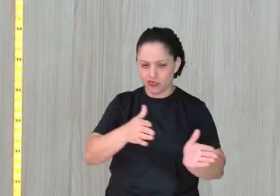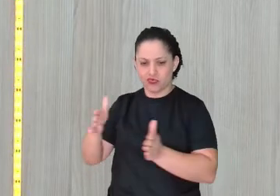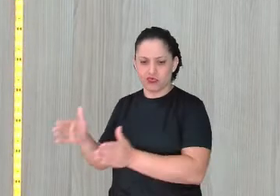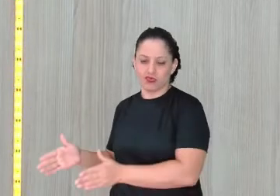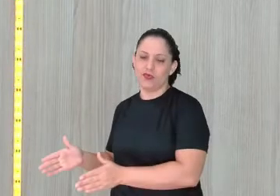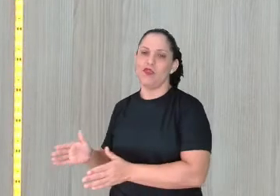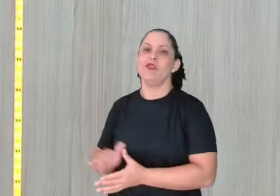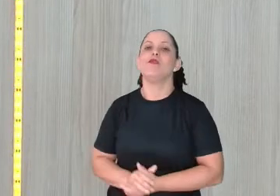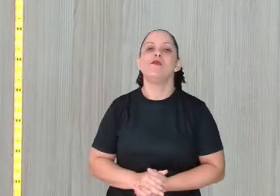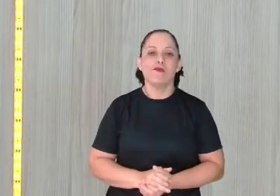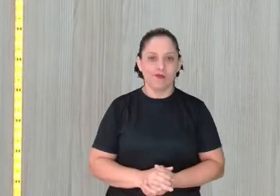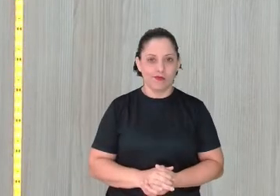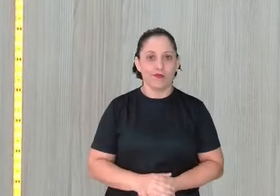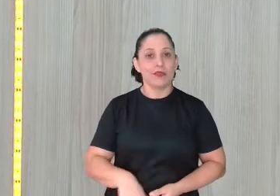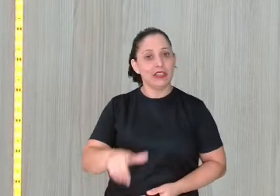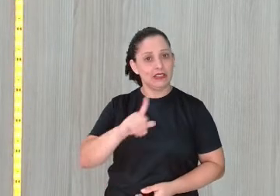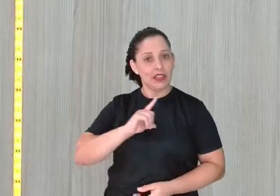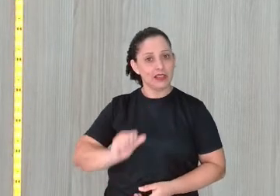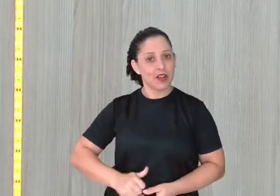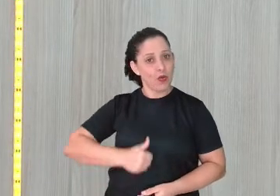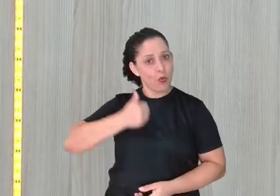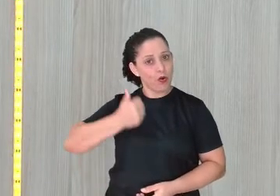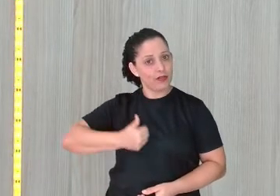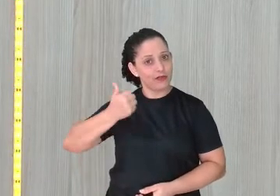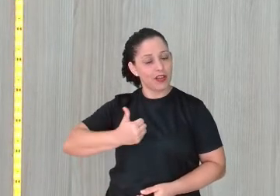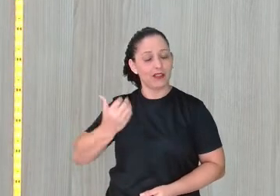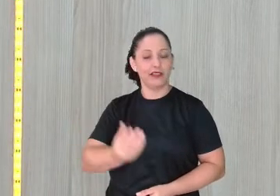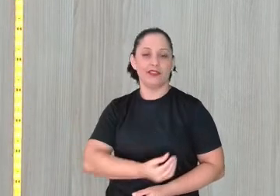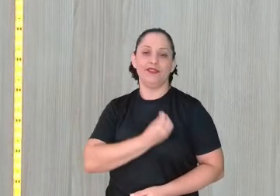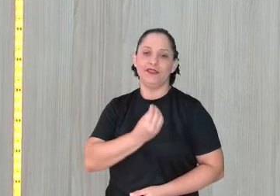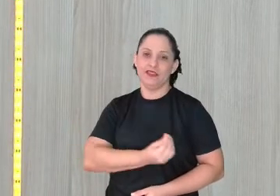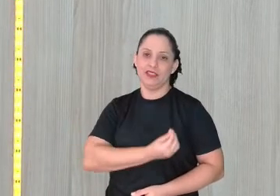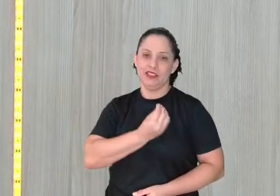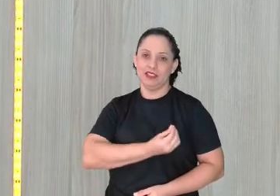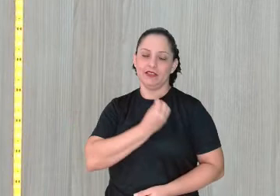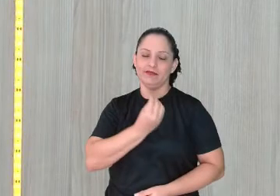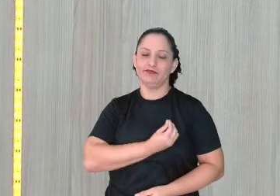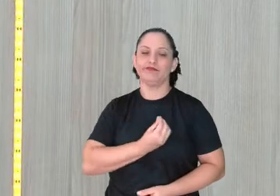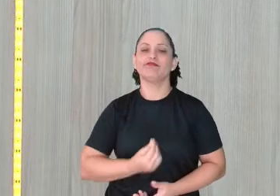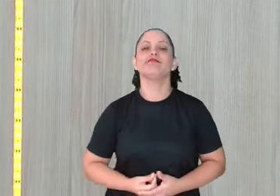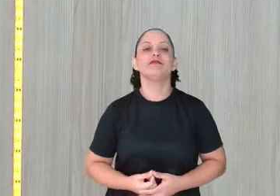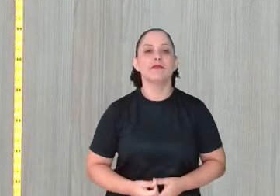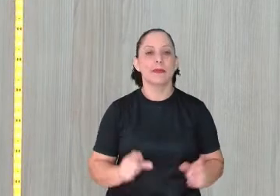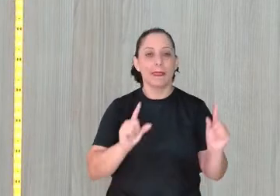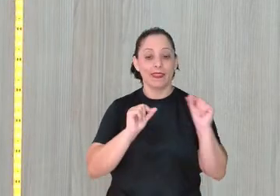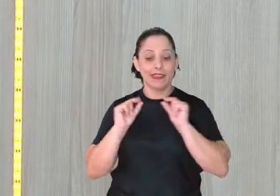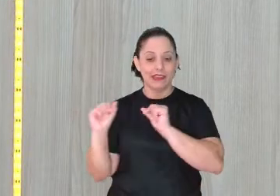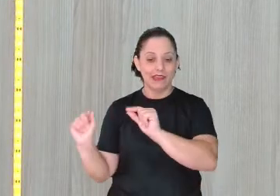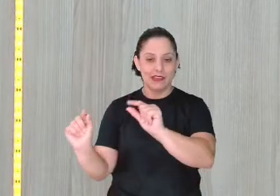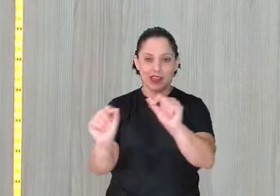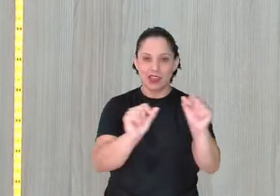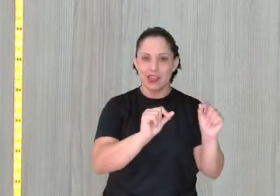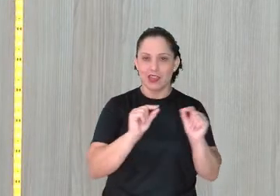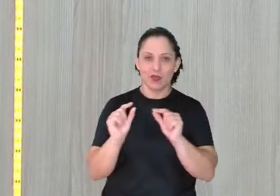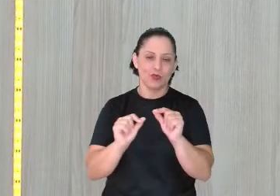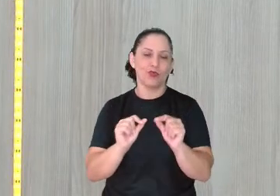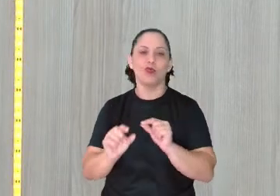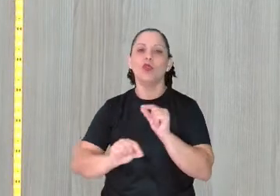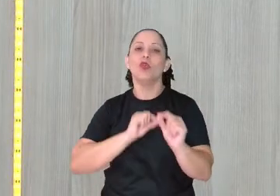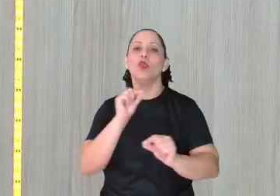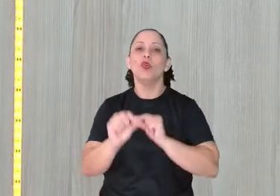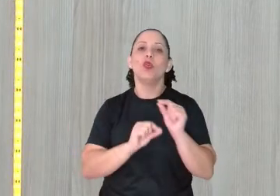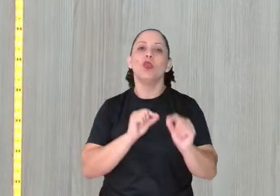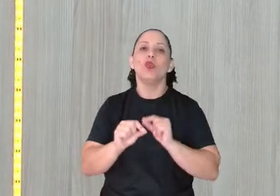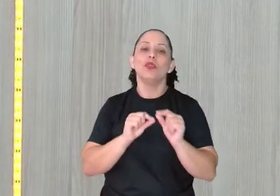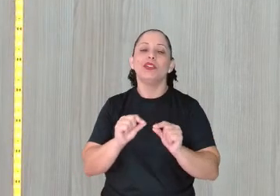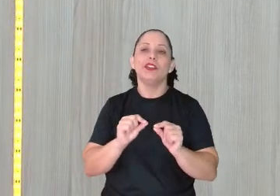gente transfere, né, essa qualidade de vida como se fosse ter bens, né, o dinheiro, né, movido a uma